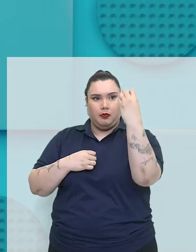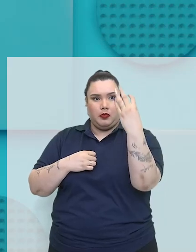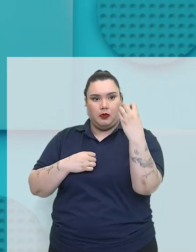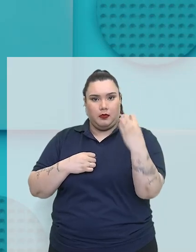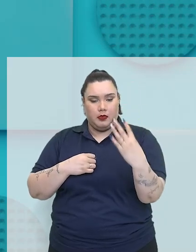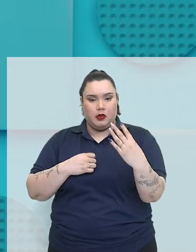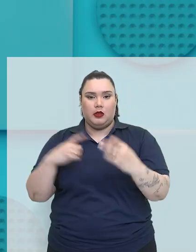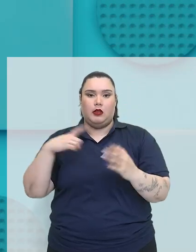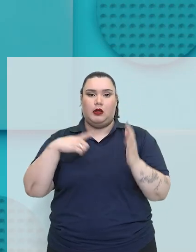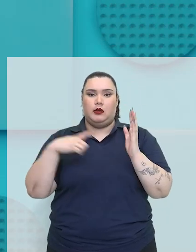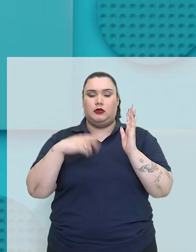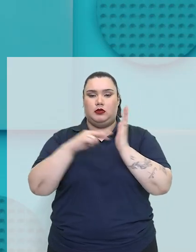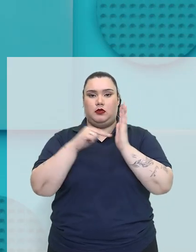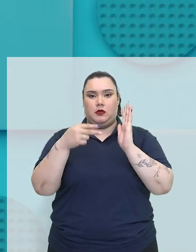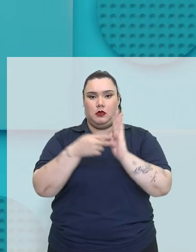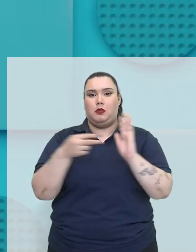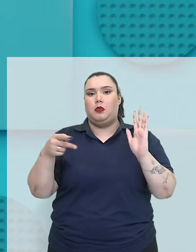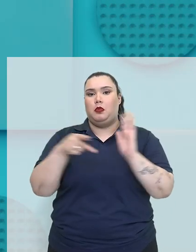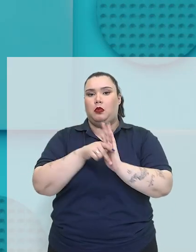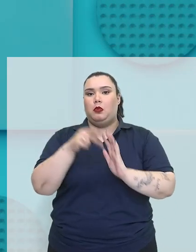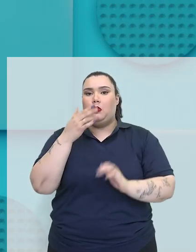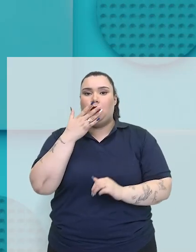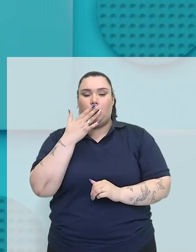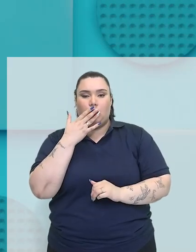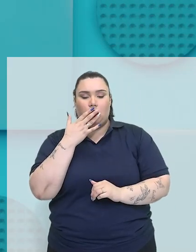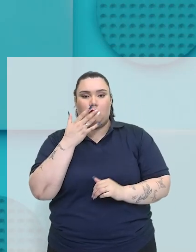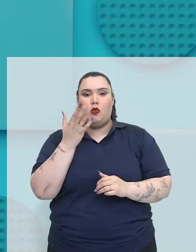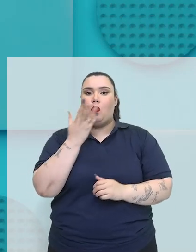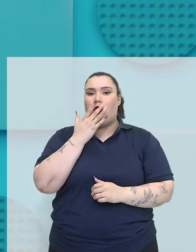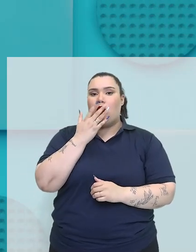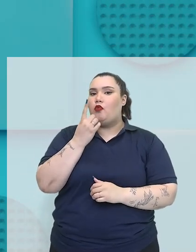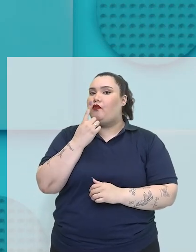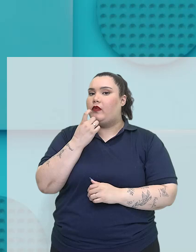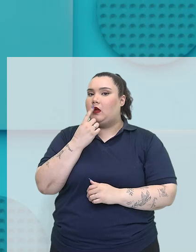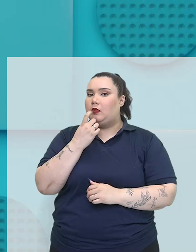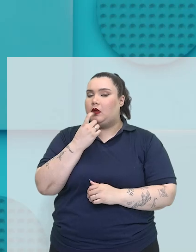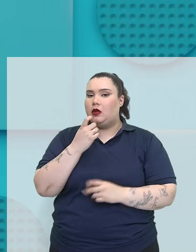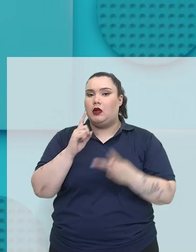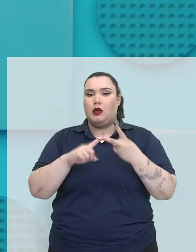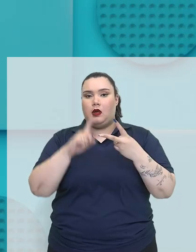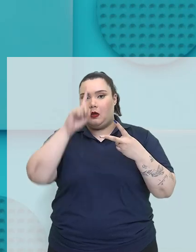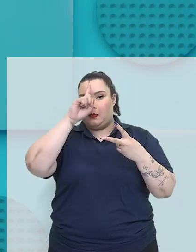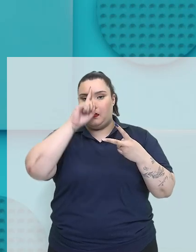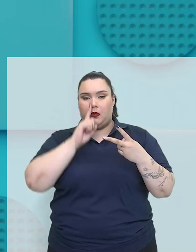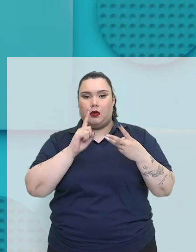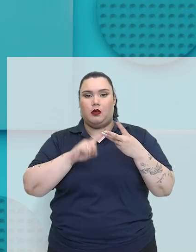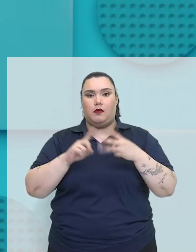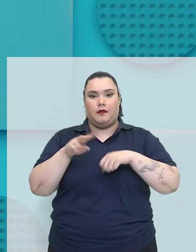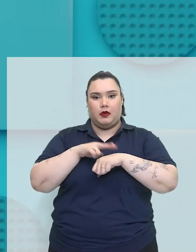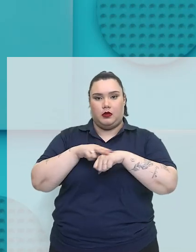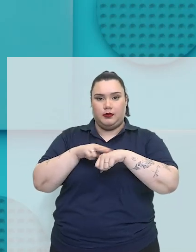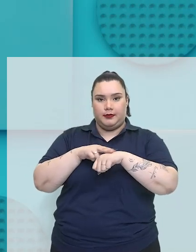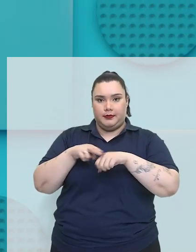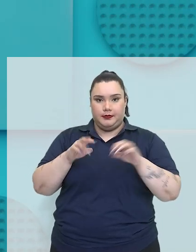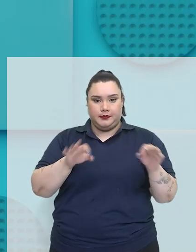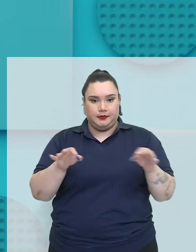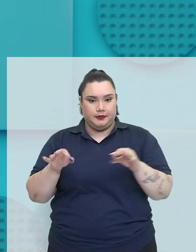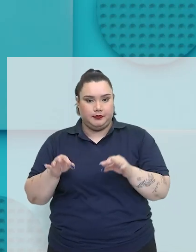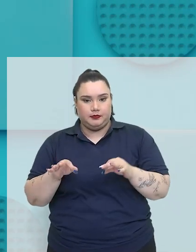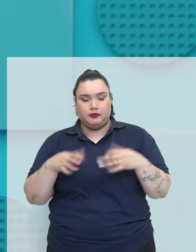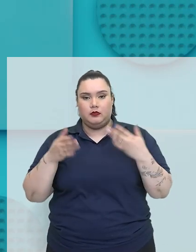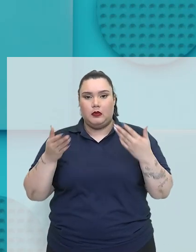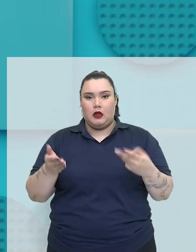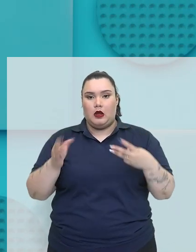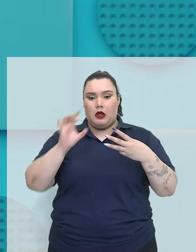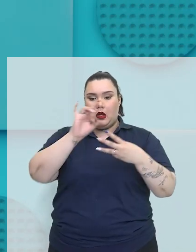e elas têm um significado ali nas cores, né? A cor vermelha, a cor amarela e a cor verde. Então,